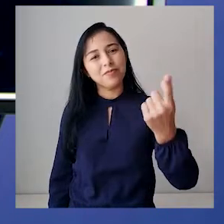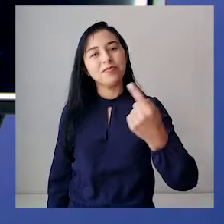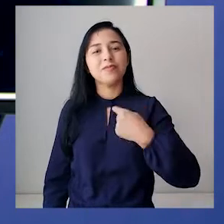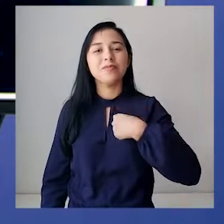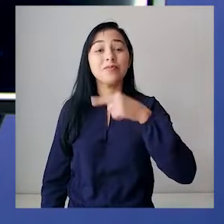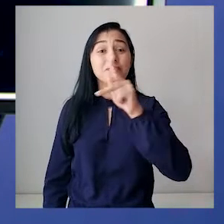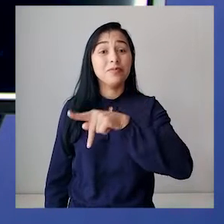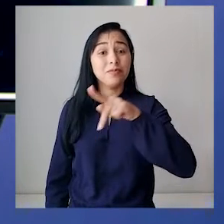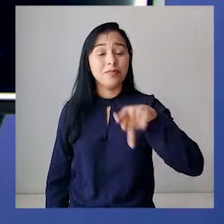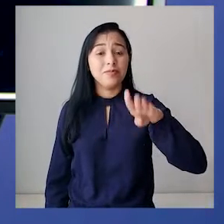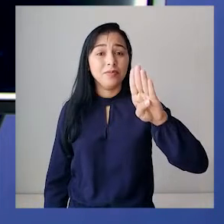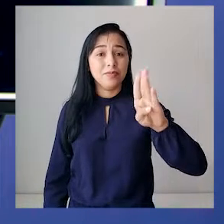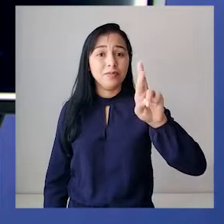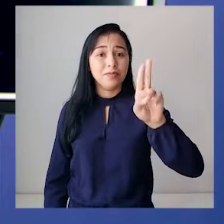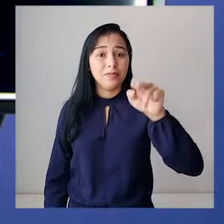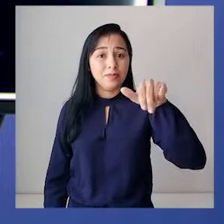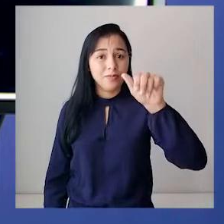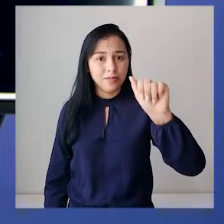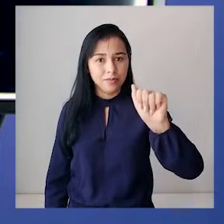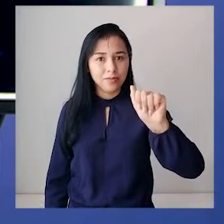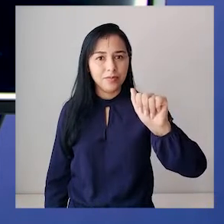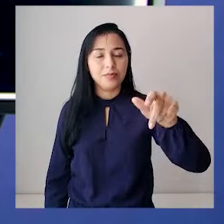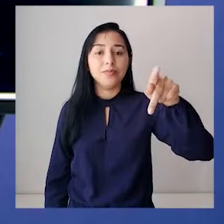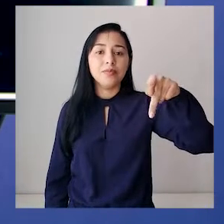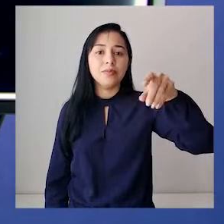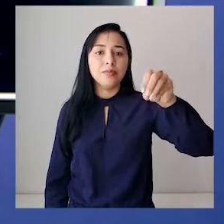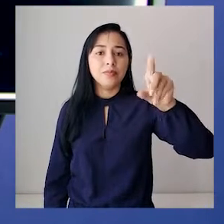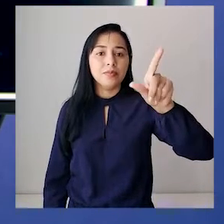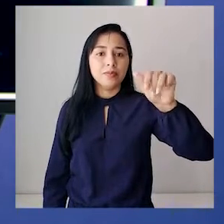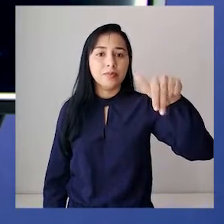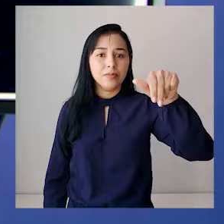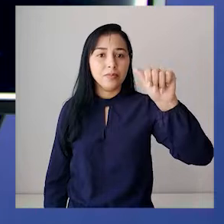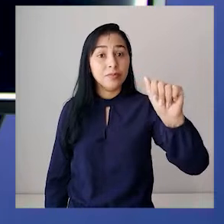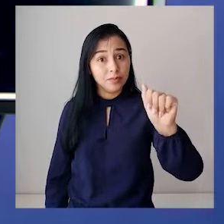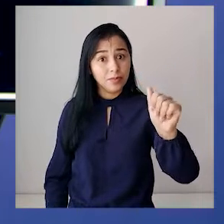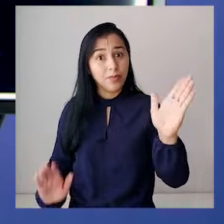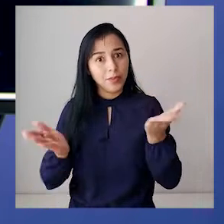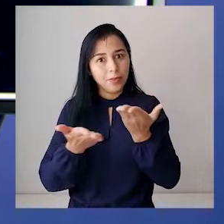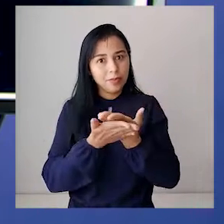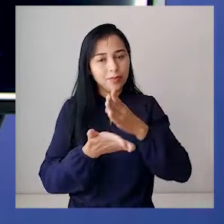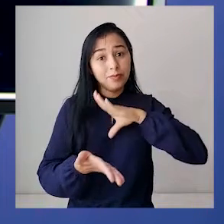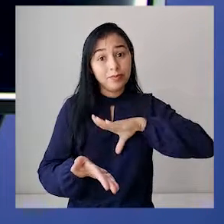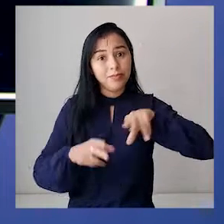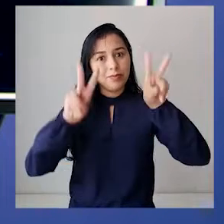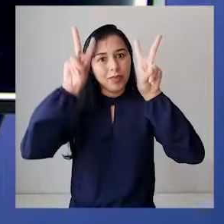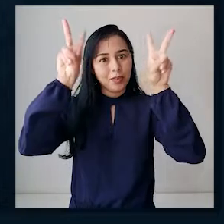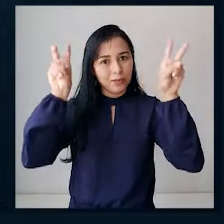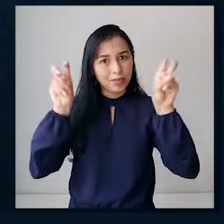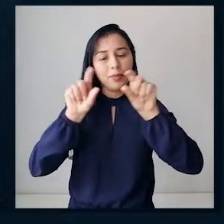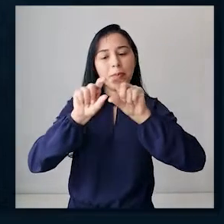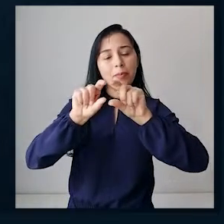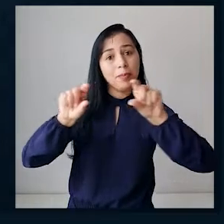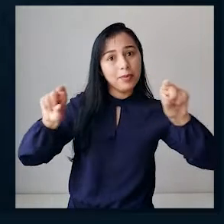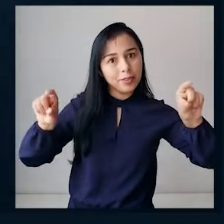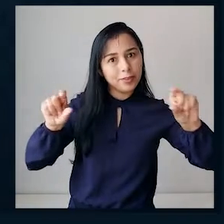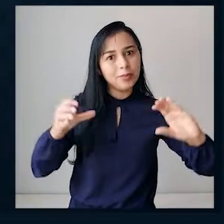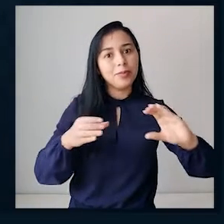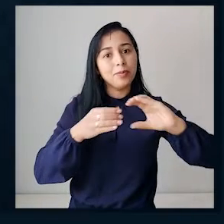Olá, eu sou a professora Bruna Poliana e a nossa aula de hoje será sobre período composto